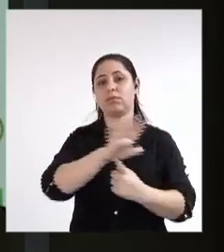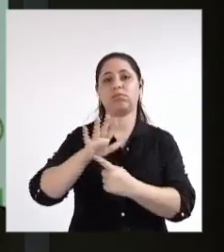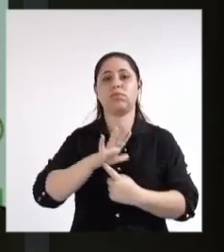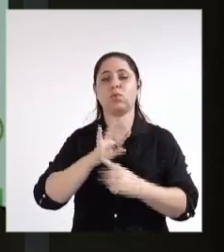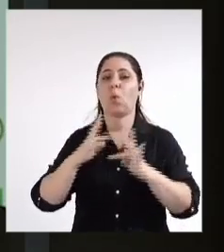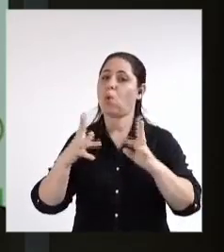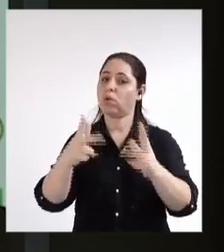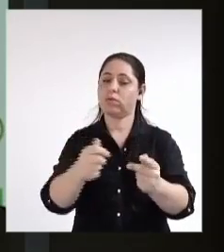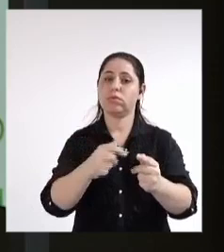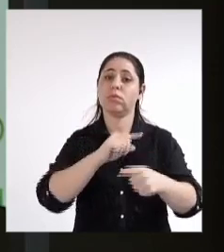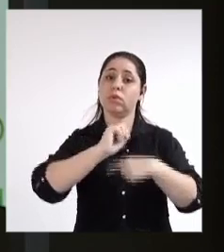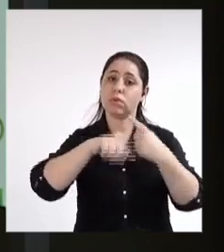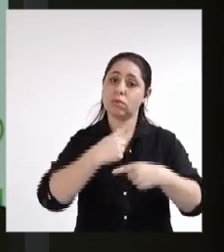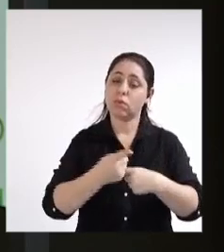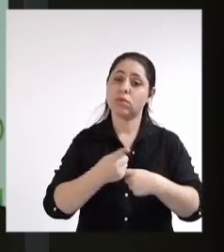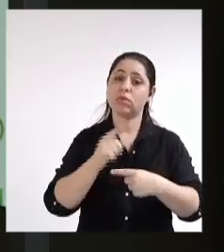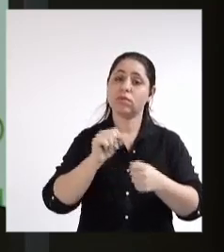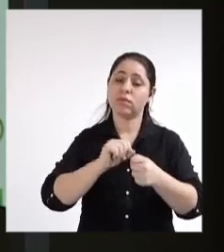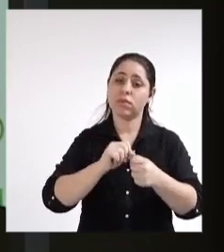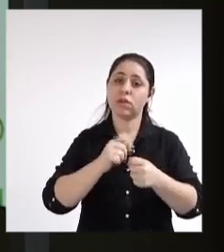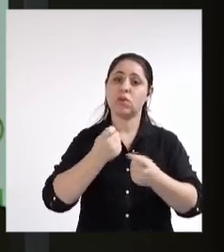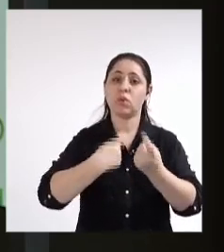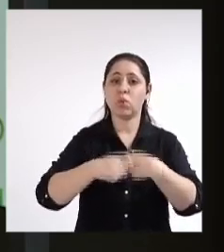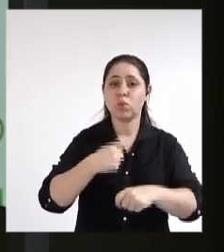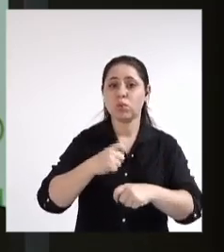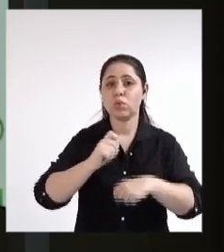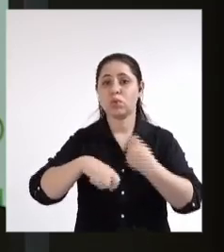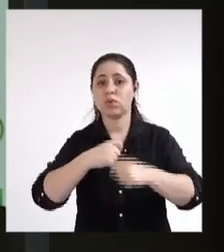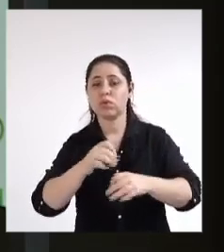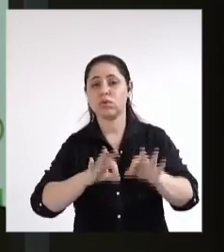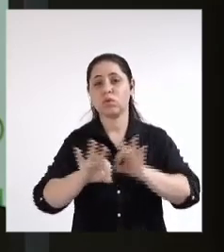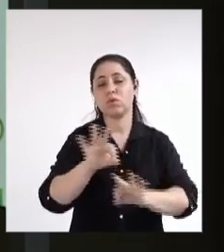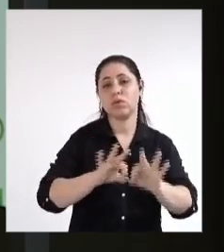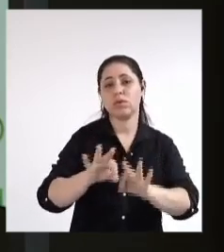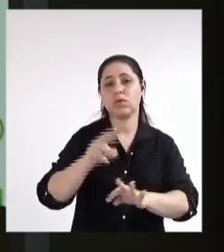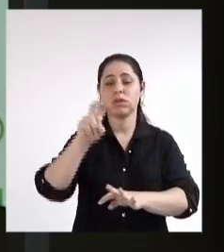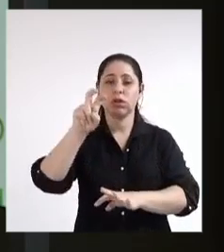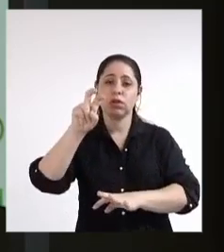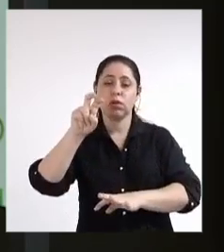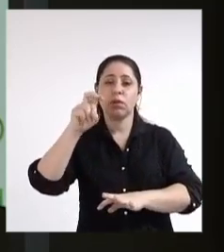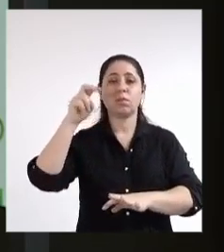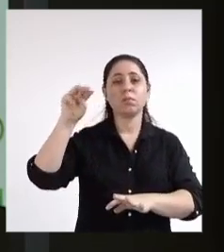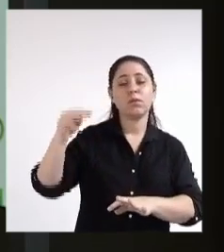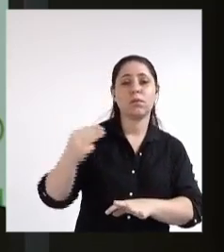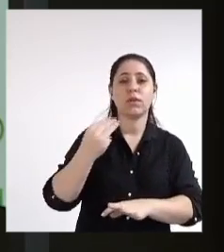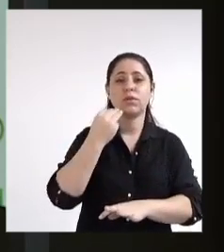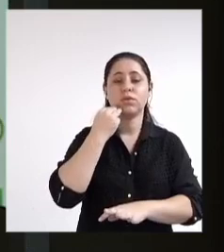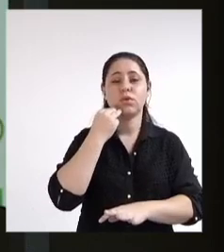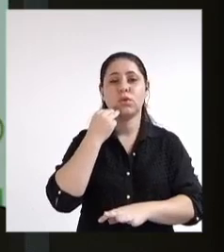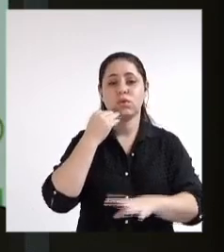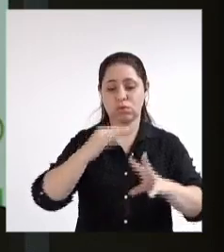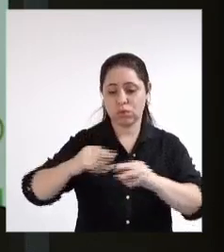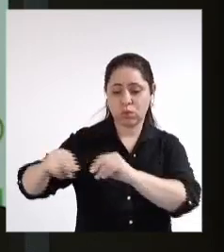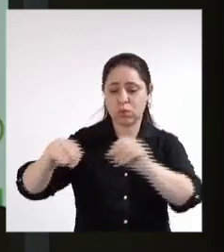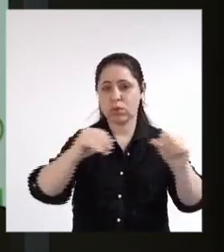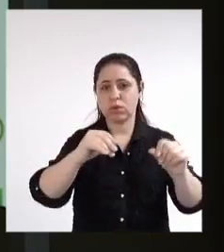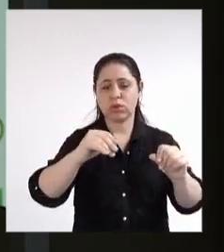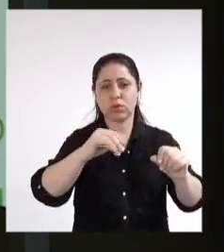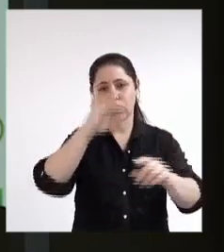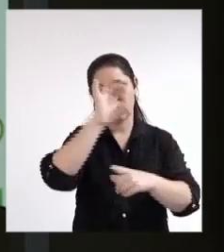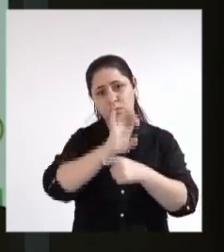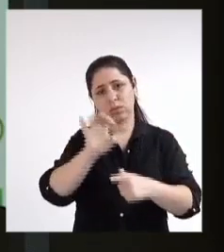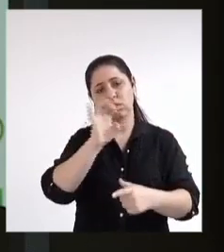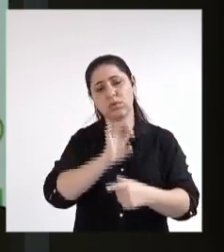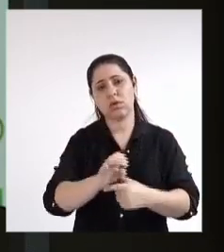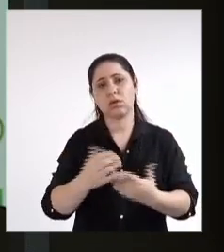para fazer toda essa gestão de mais de 5 milhões de hectares no estado que a gente trabalha com o icms ecológico outras coisas mais nós